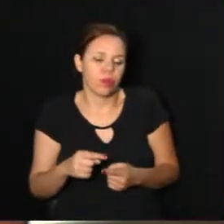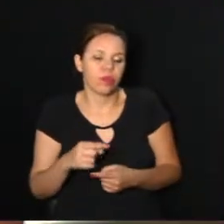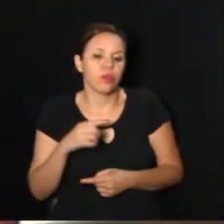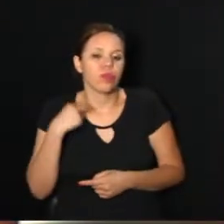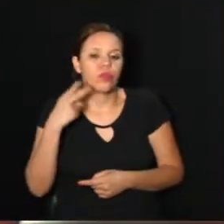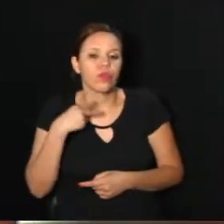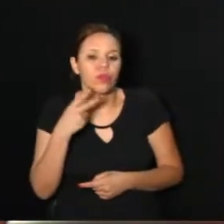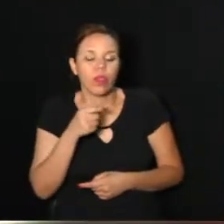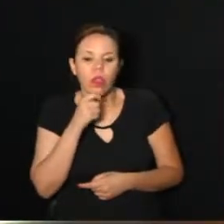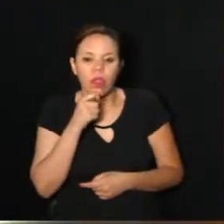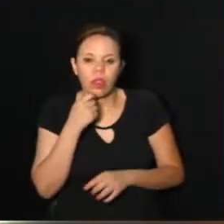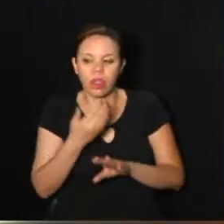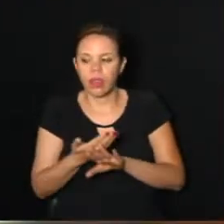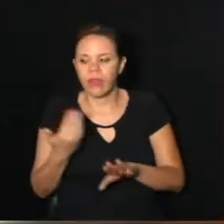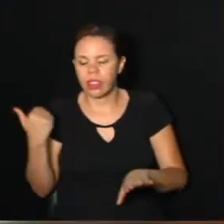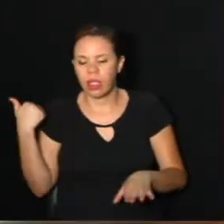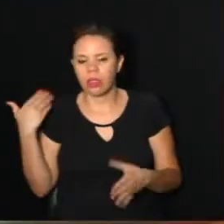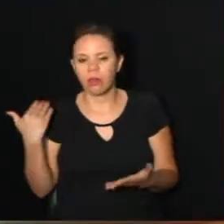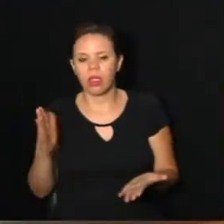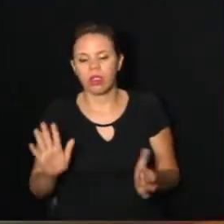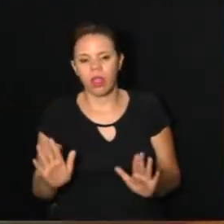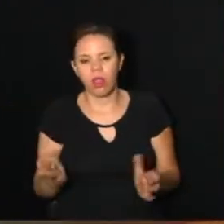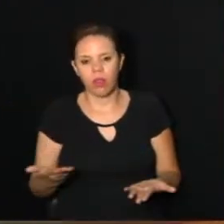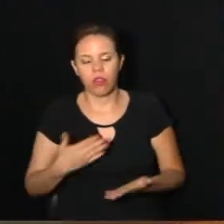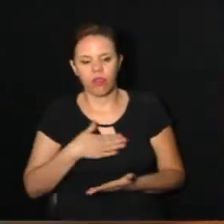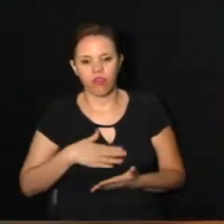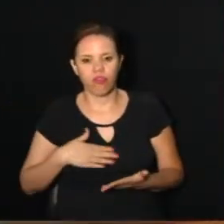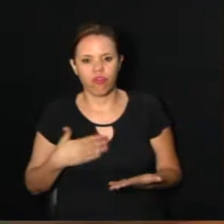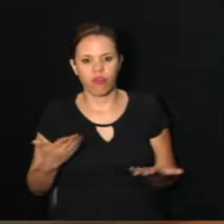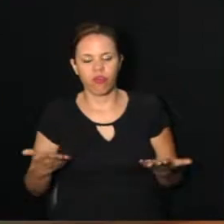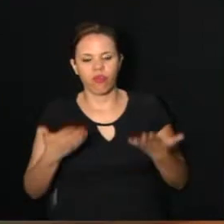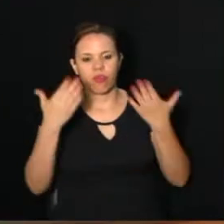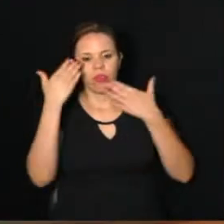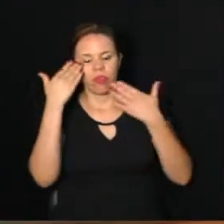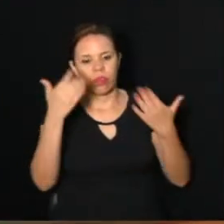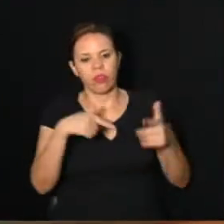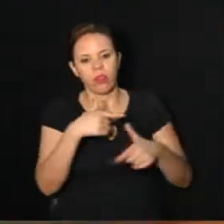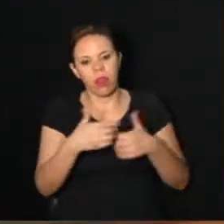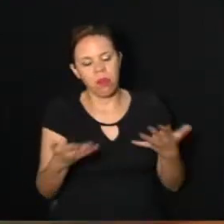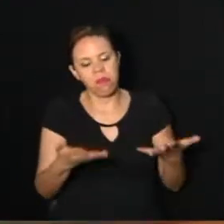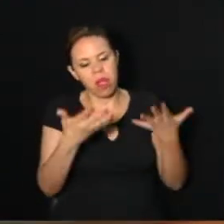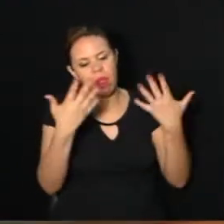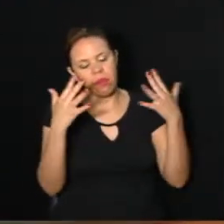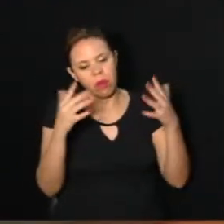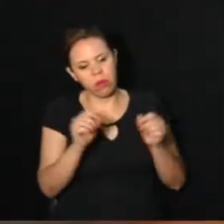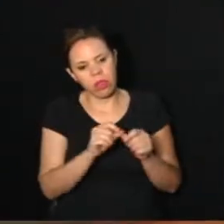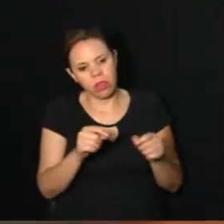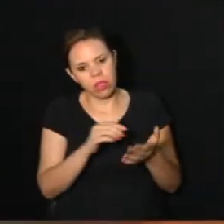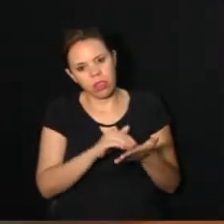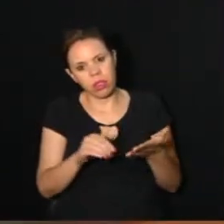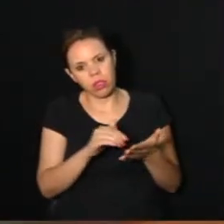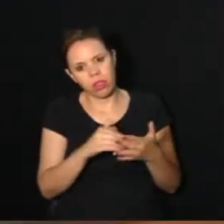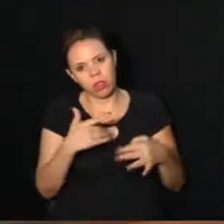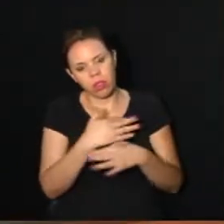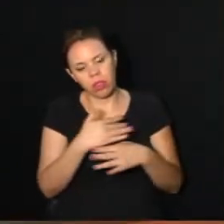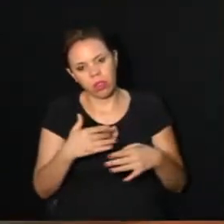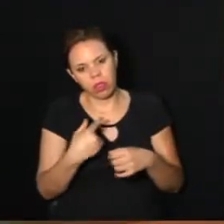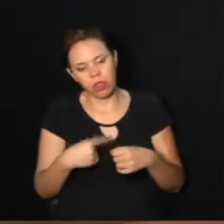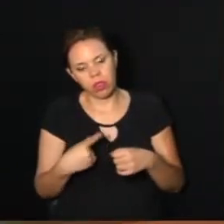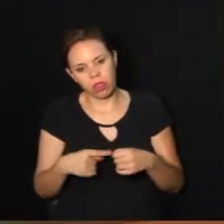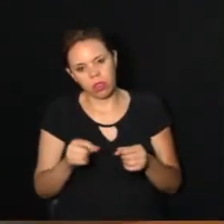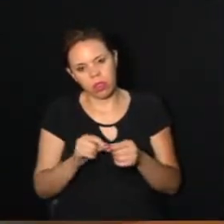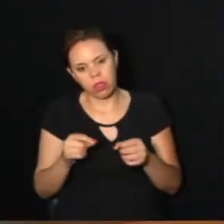de licença. Mas gostaria de enaltecer o trabalho e a Secretaria de Urbanismo sempre está